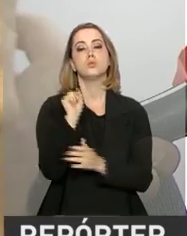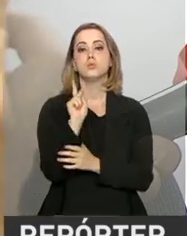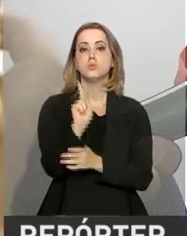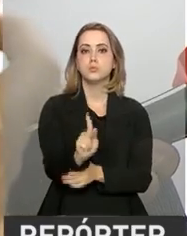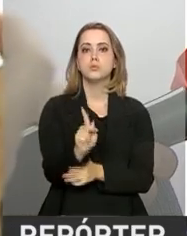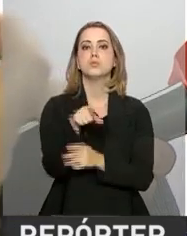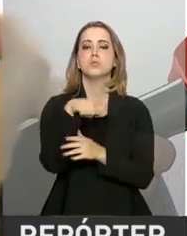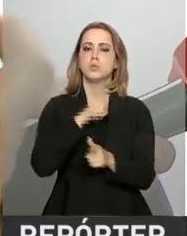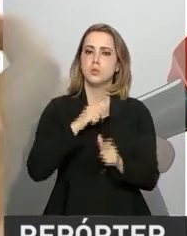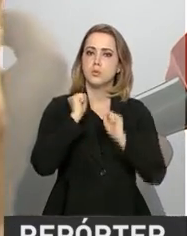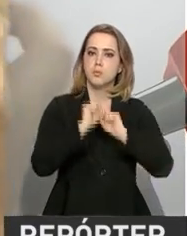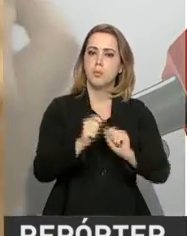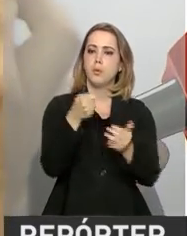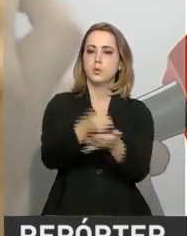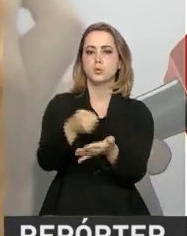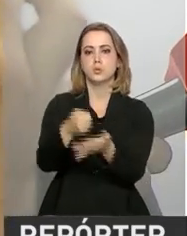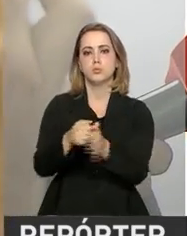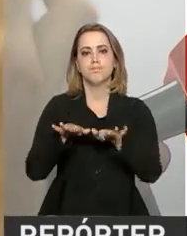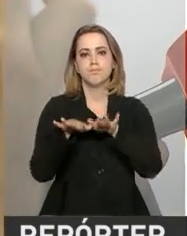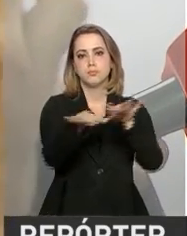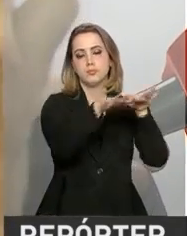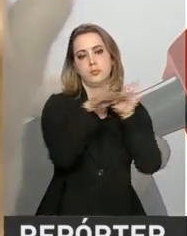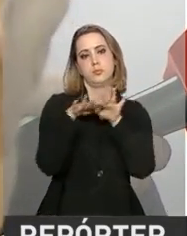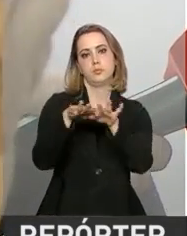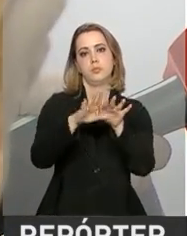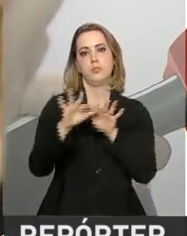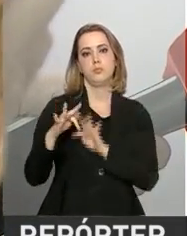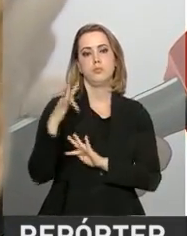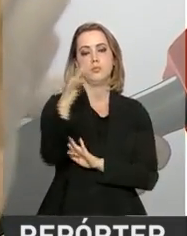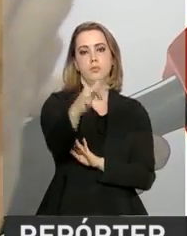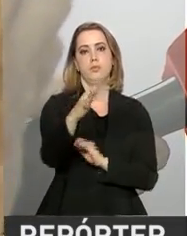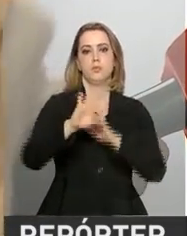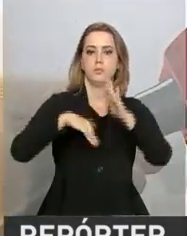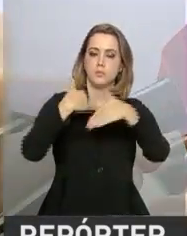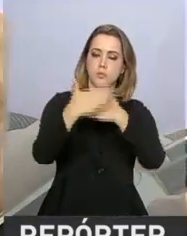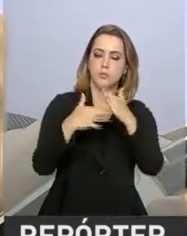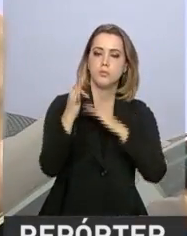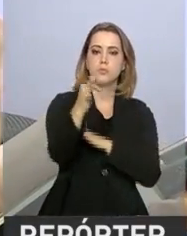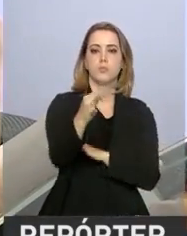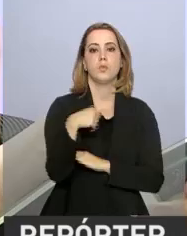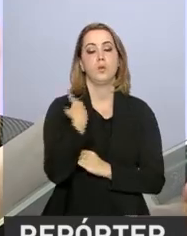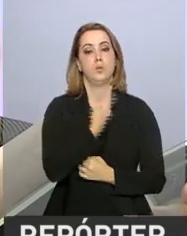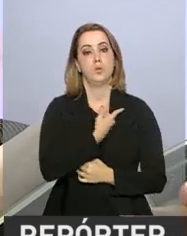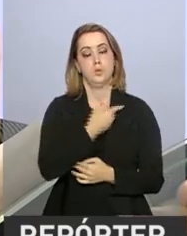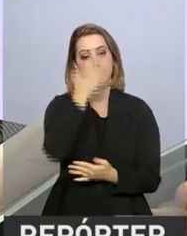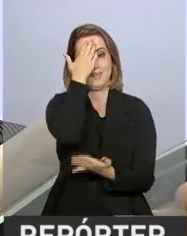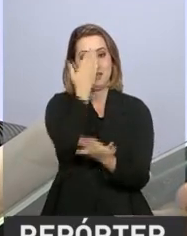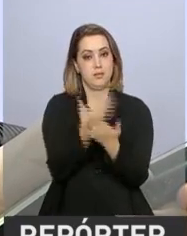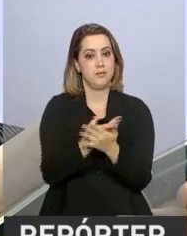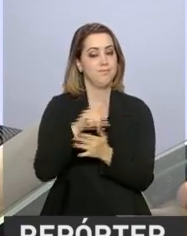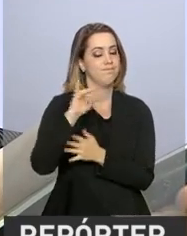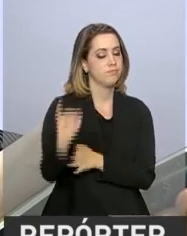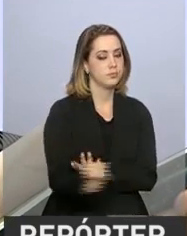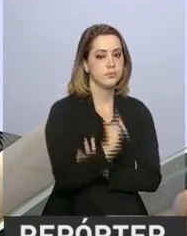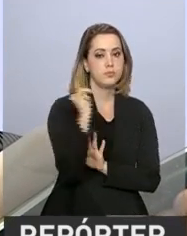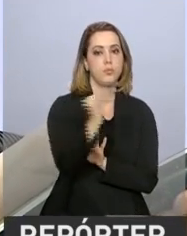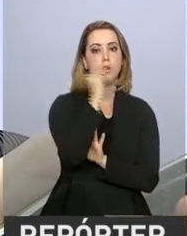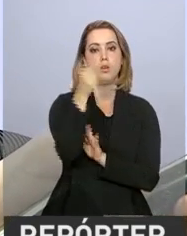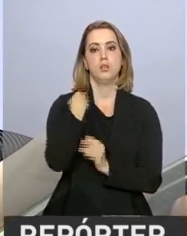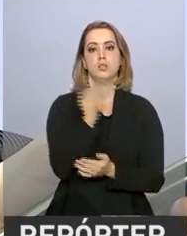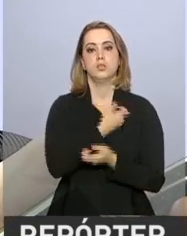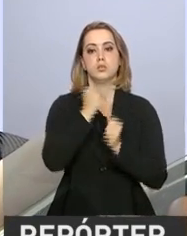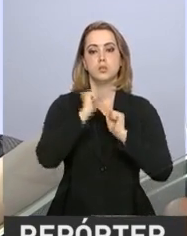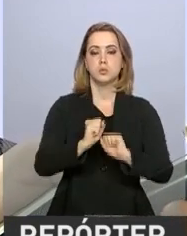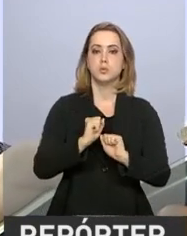previdenciário, solvente, né, e equilibrado para o futuro, para as próximas gerações. Acreditamos ser de extrema importância que possamos,